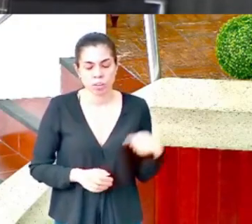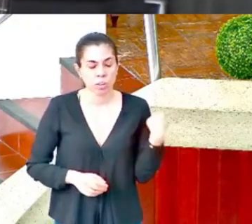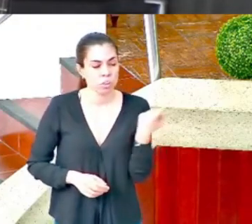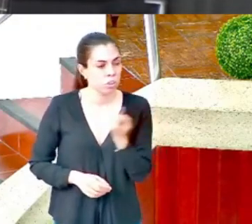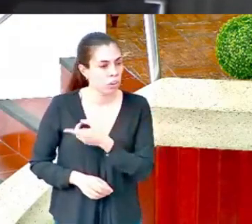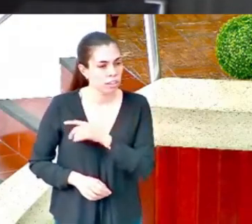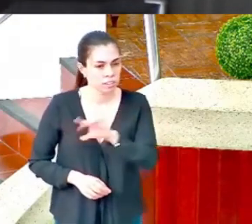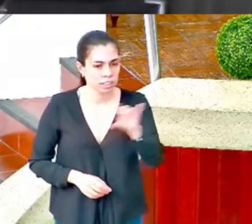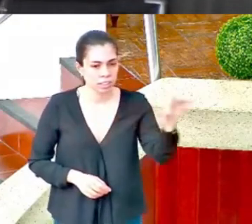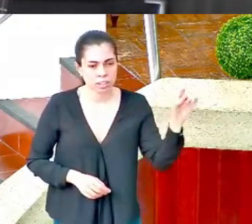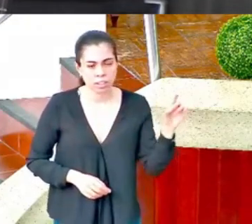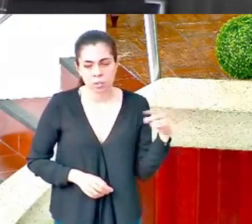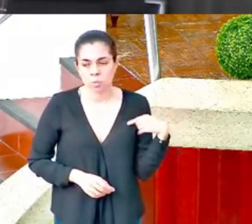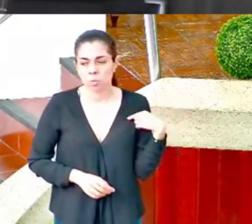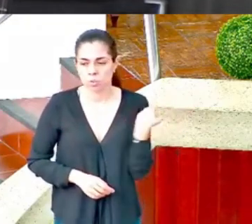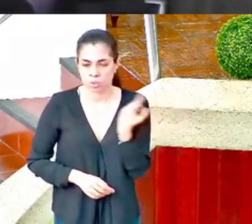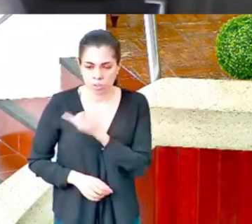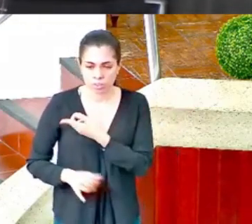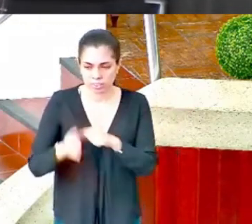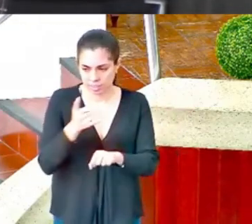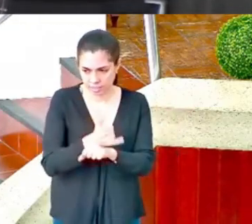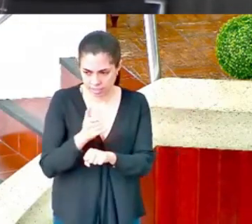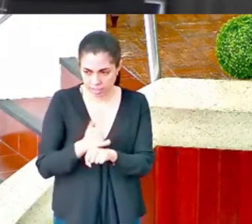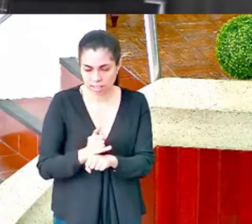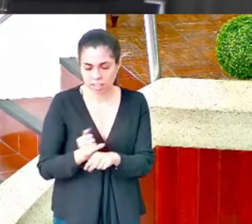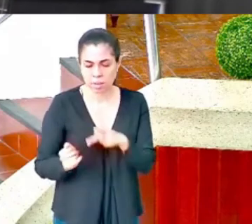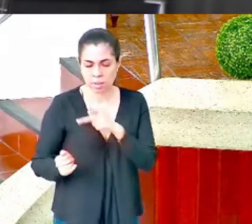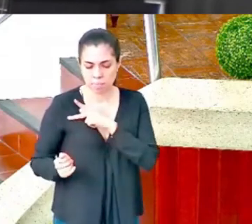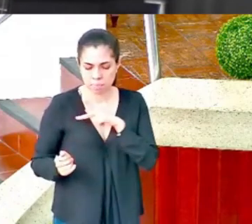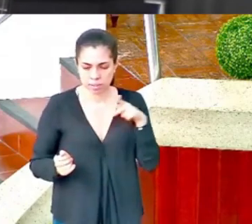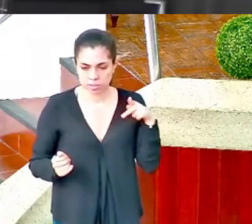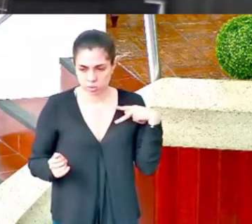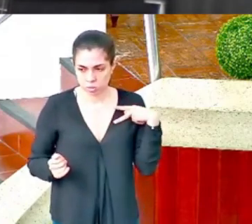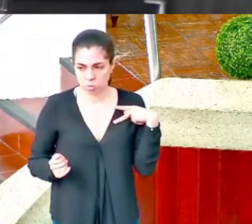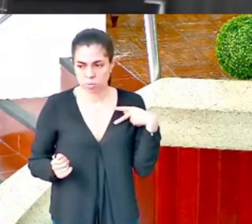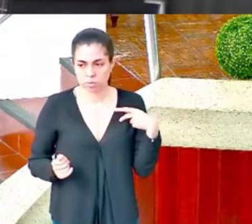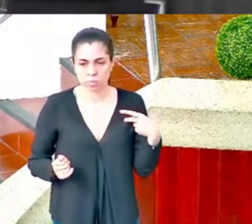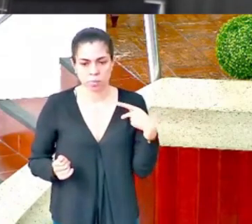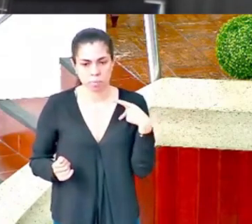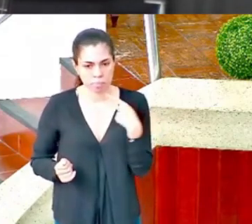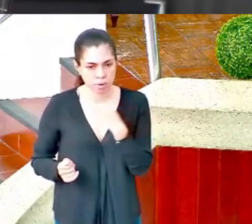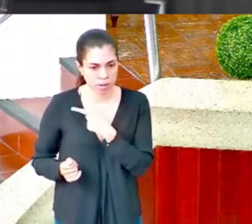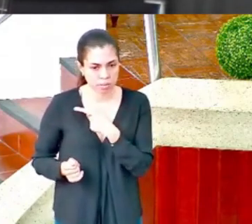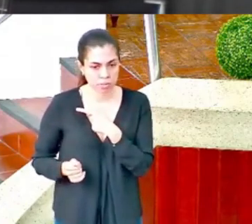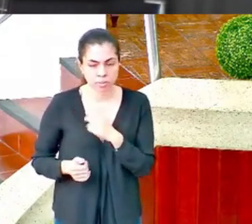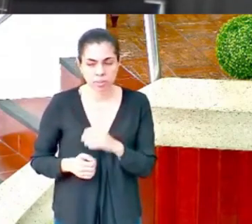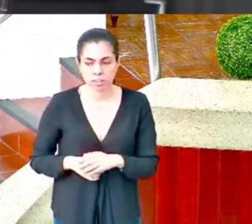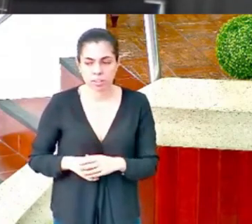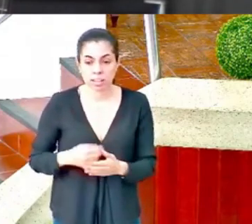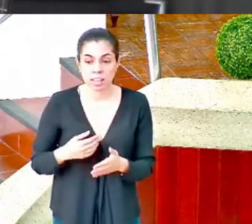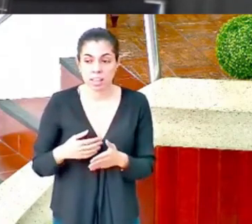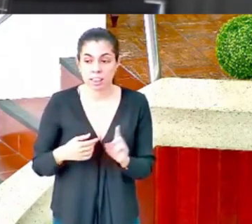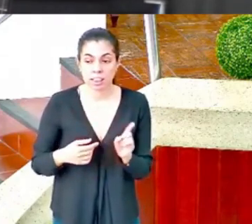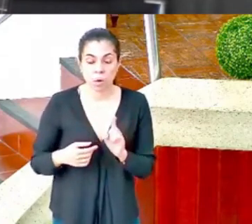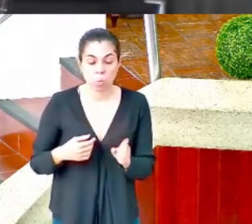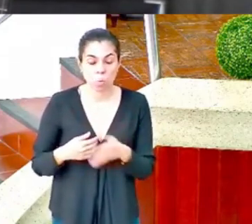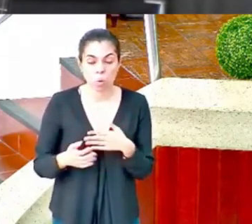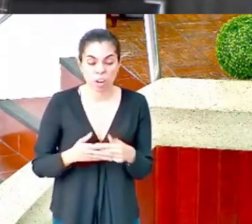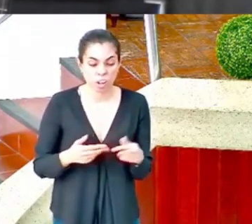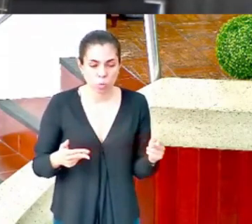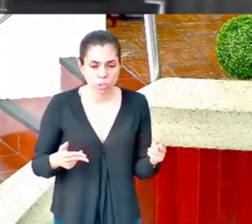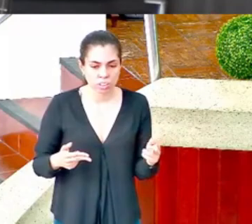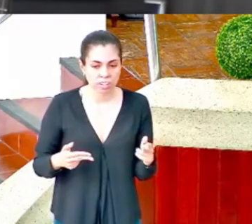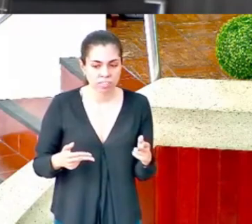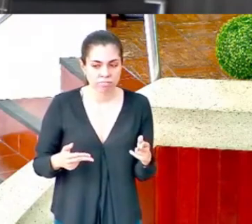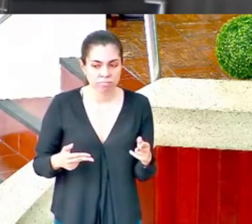os líderes de pequenos grupos, os líderes das sociedades internas, quando abrem a Bíblia, precisam dizer que fé é a minha. Do que é que eu estou lendo, o que é que eu estou falando